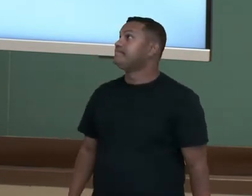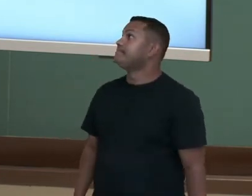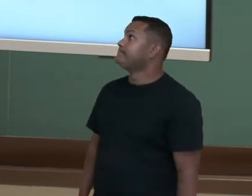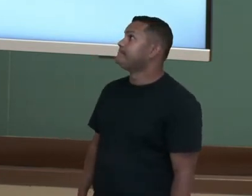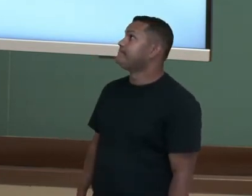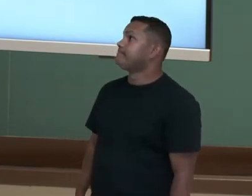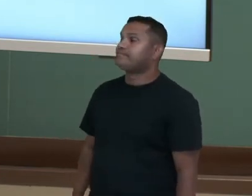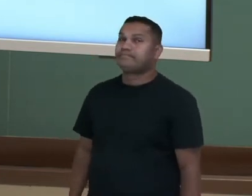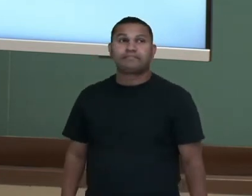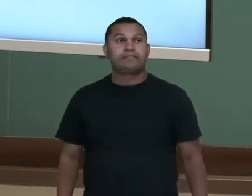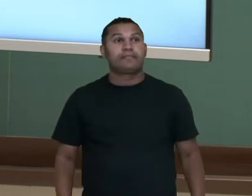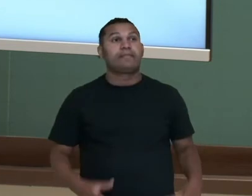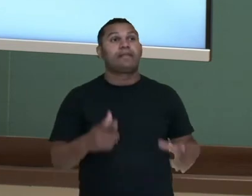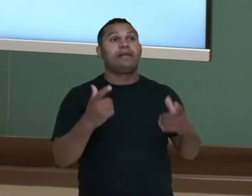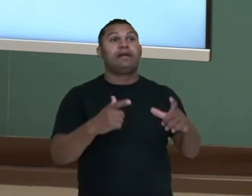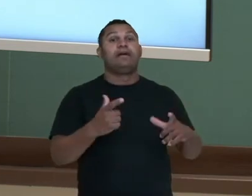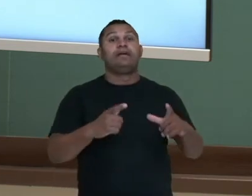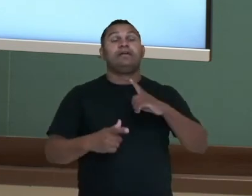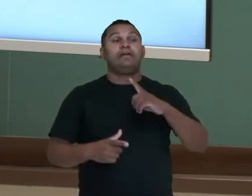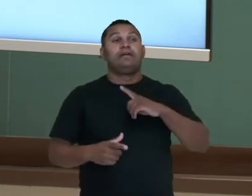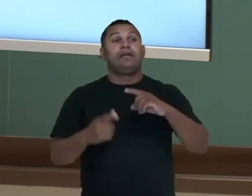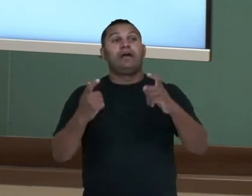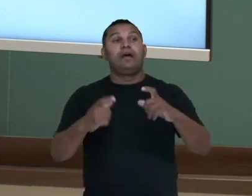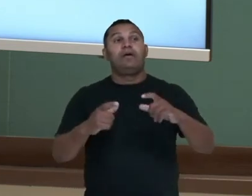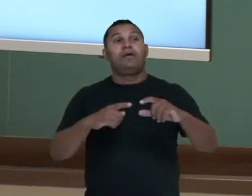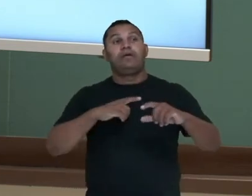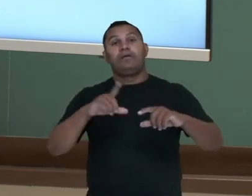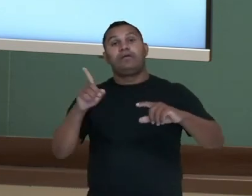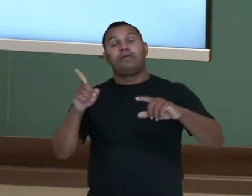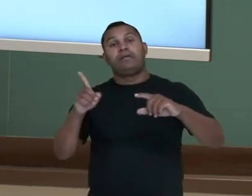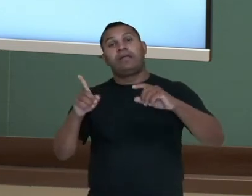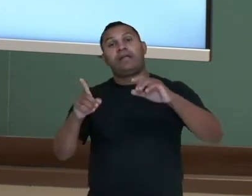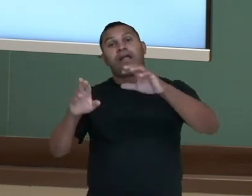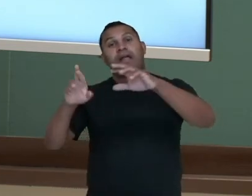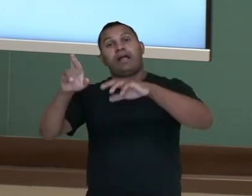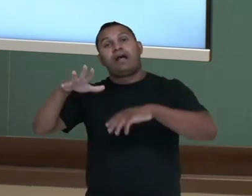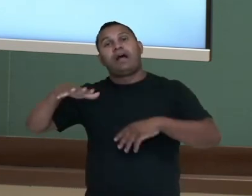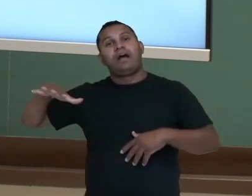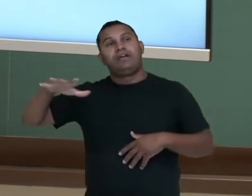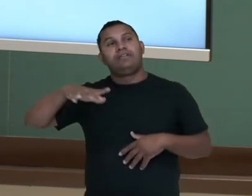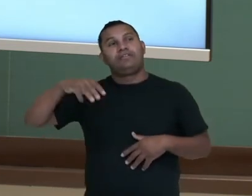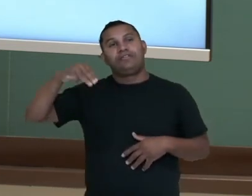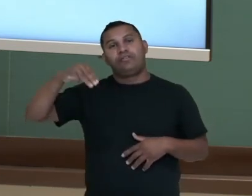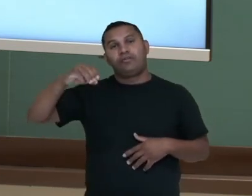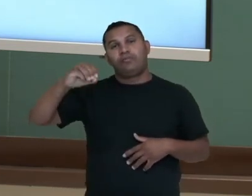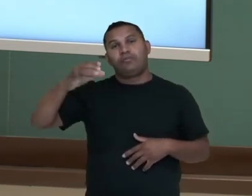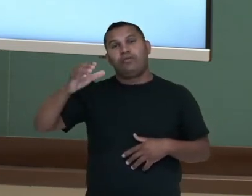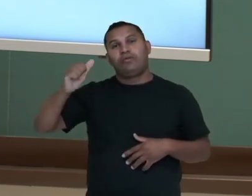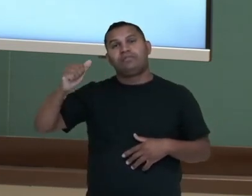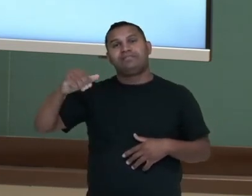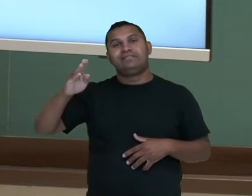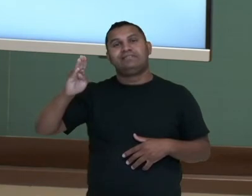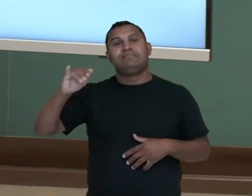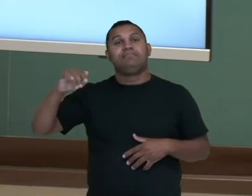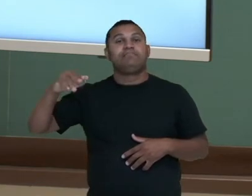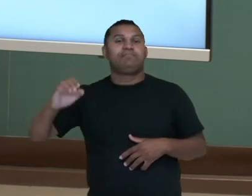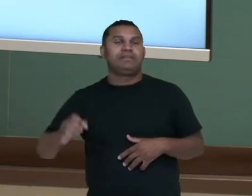ali da região de Moçambique, trazendo aí a escravizados para o Brasil, que vinham a